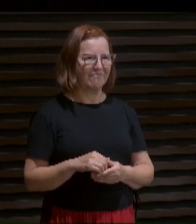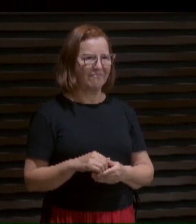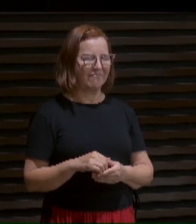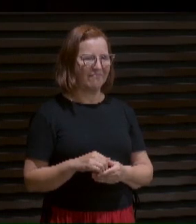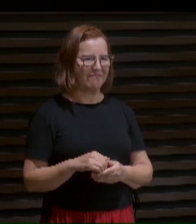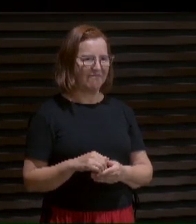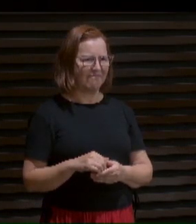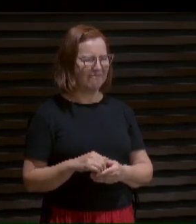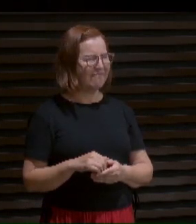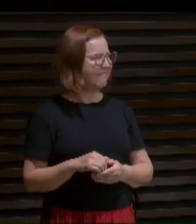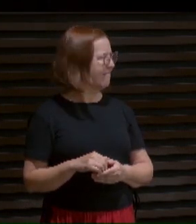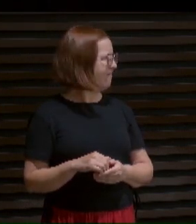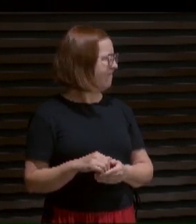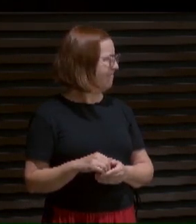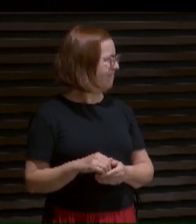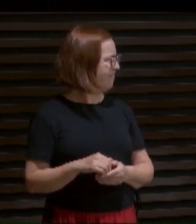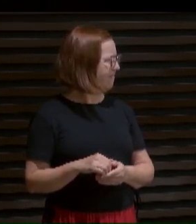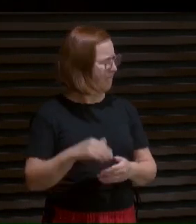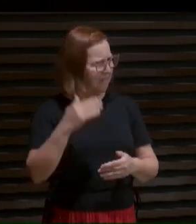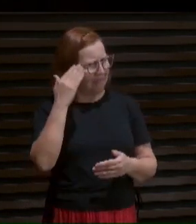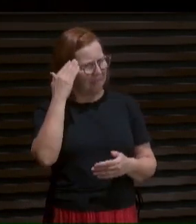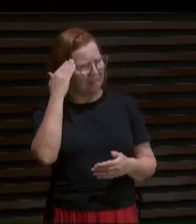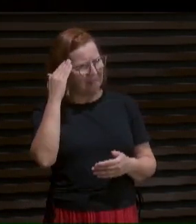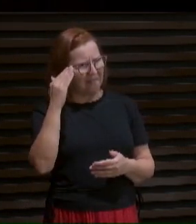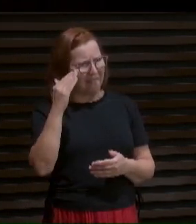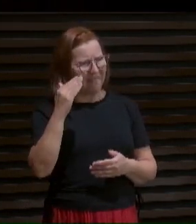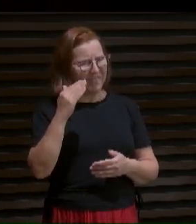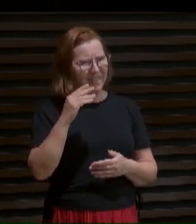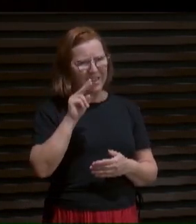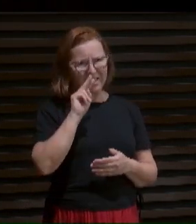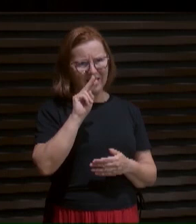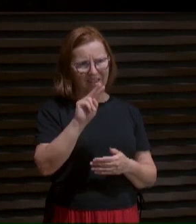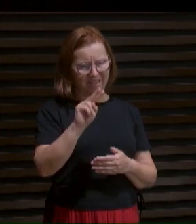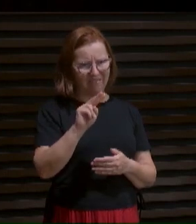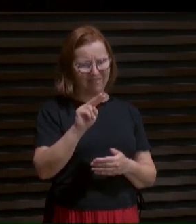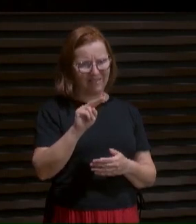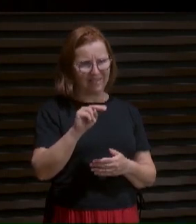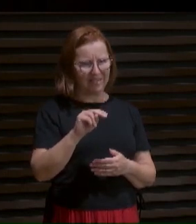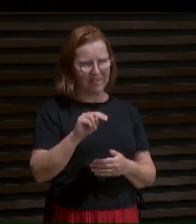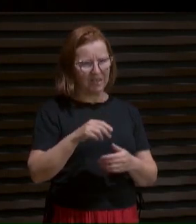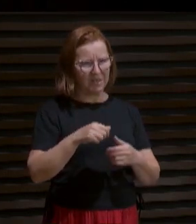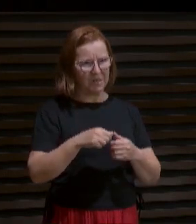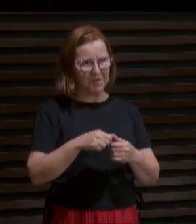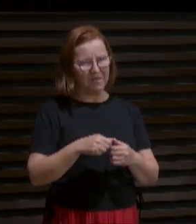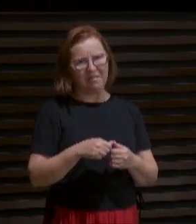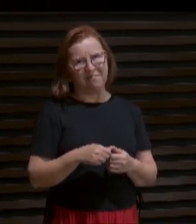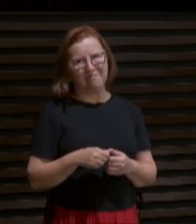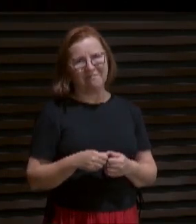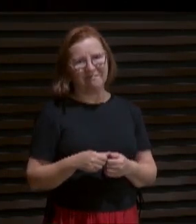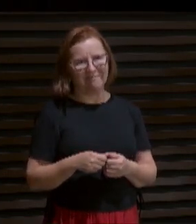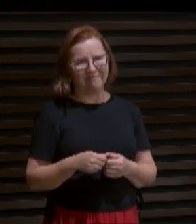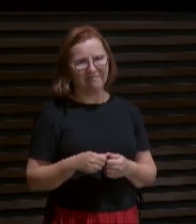agrégé. Vocês nunca me ouviram falar nisso? Só a Universidade de Sorbonne concede este título. É